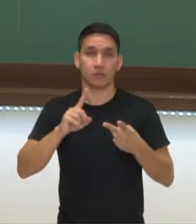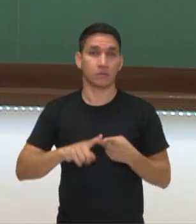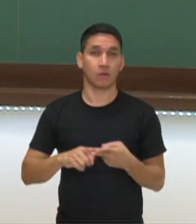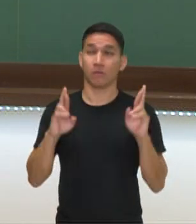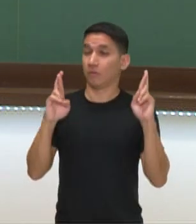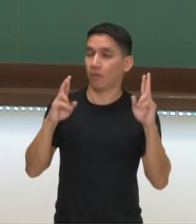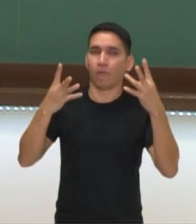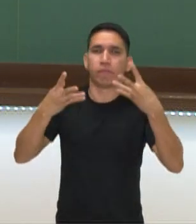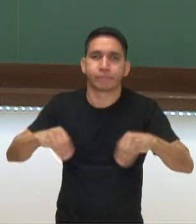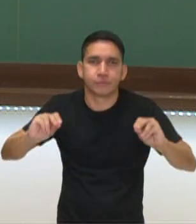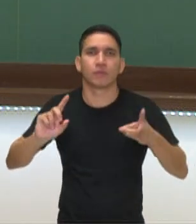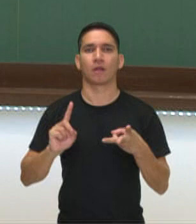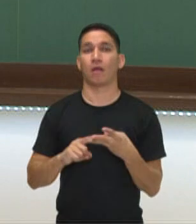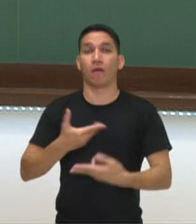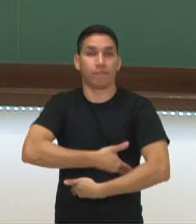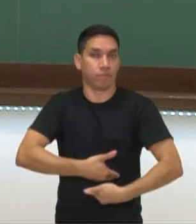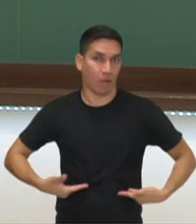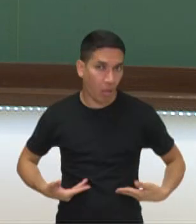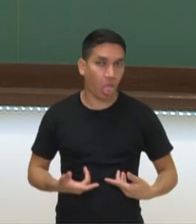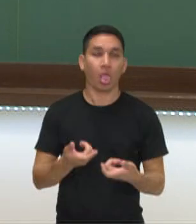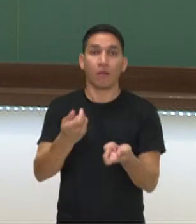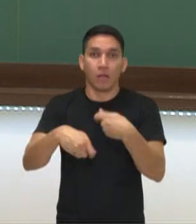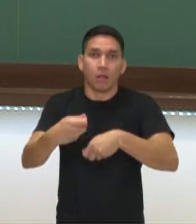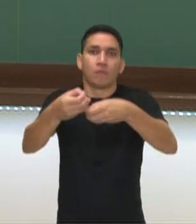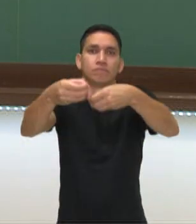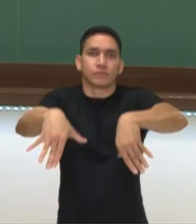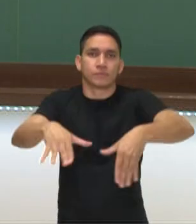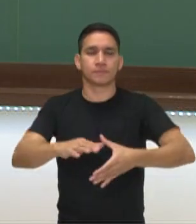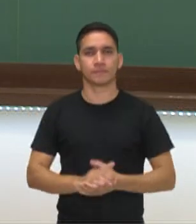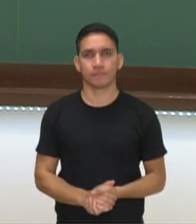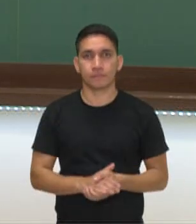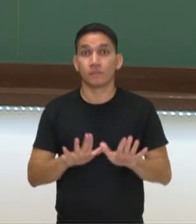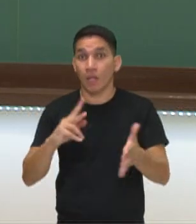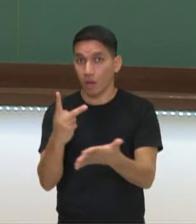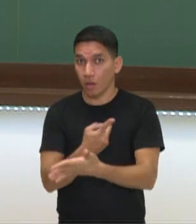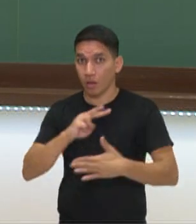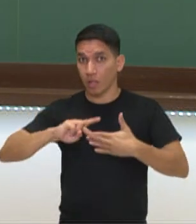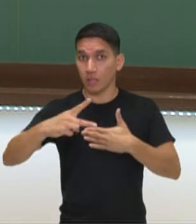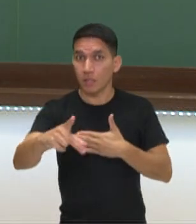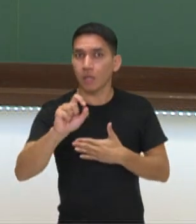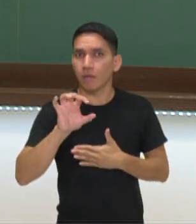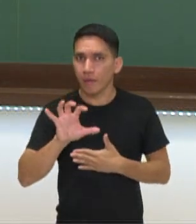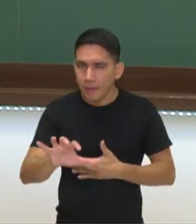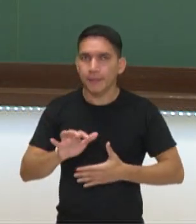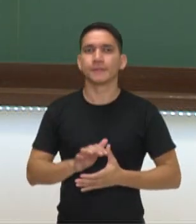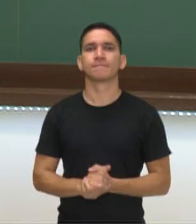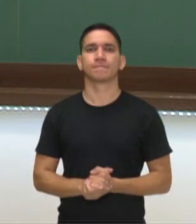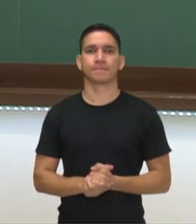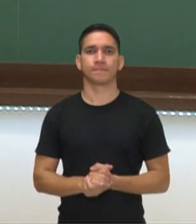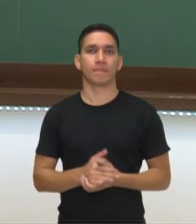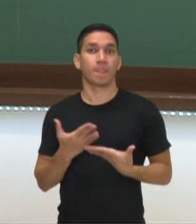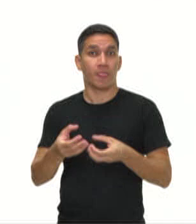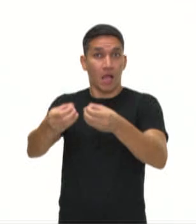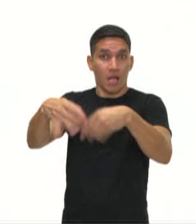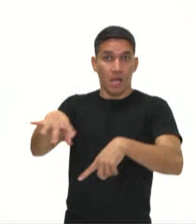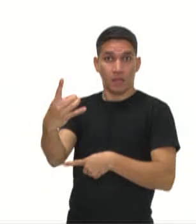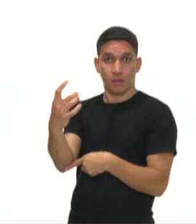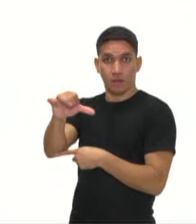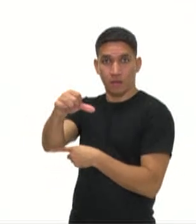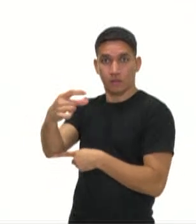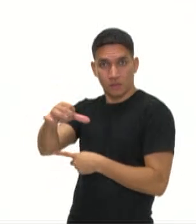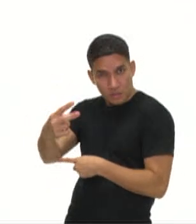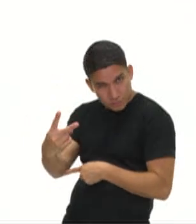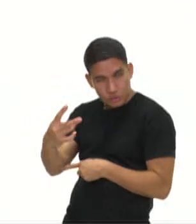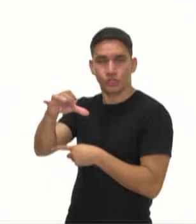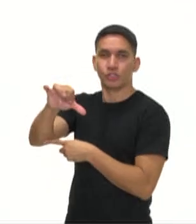esperança, fome, uma economia destruída. Com os efeitos da crise de